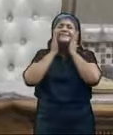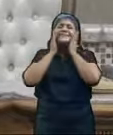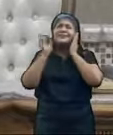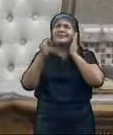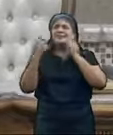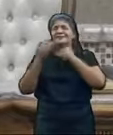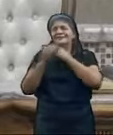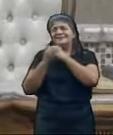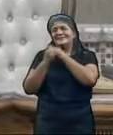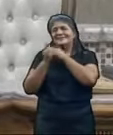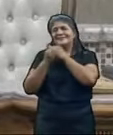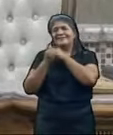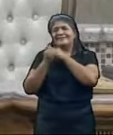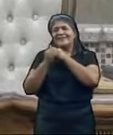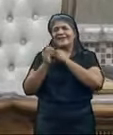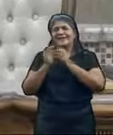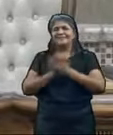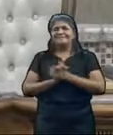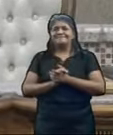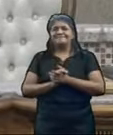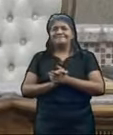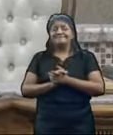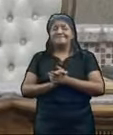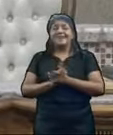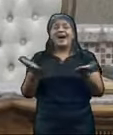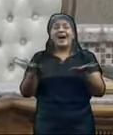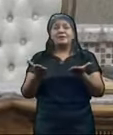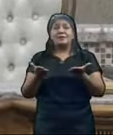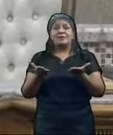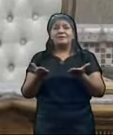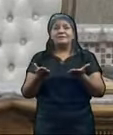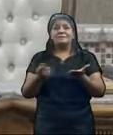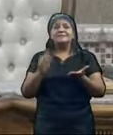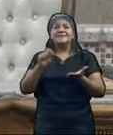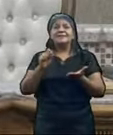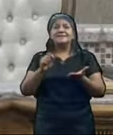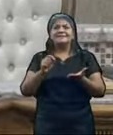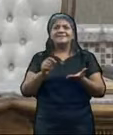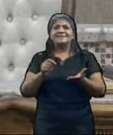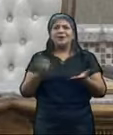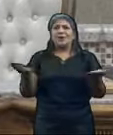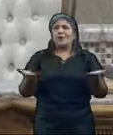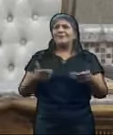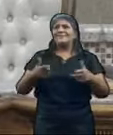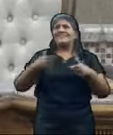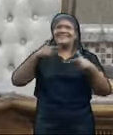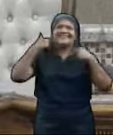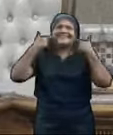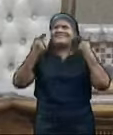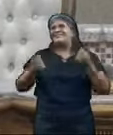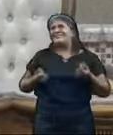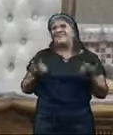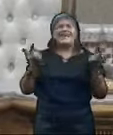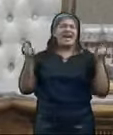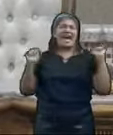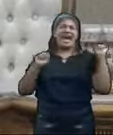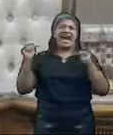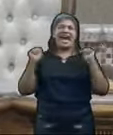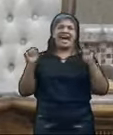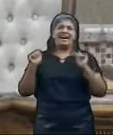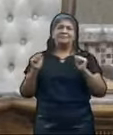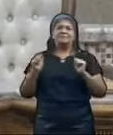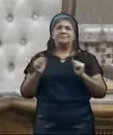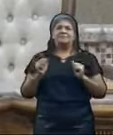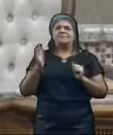consolados sim e os outros serão atormentados né quem tá rindo hoje vai chorar amanhã quem tá chorando hoje vai